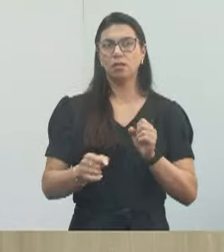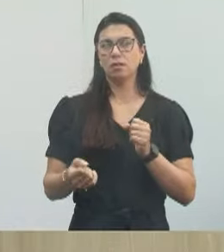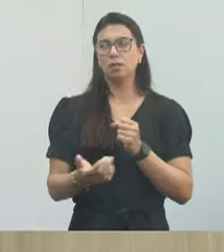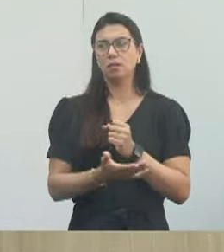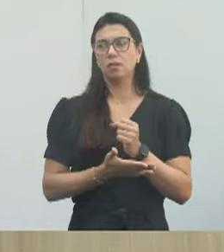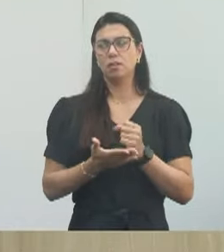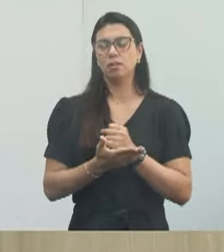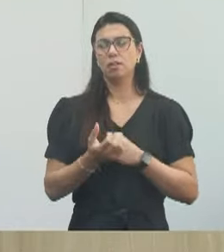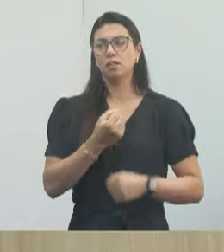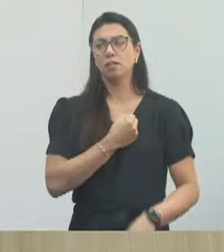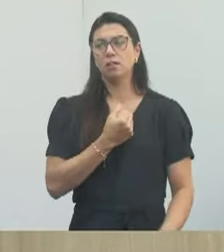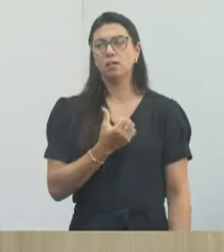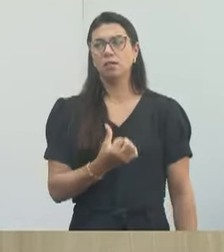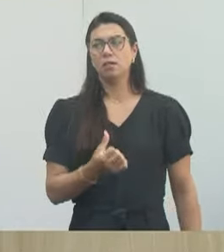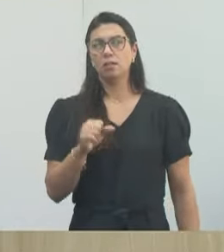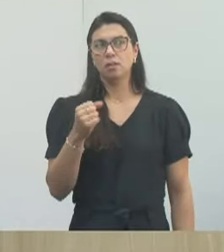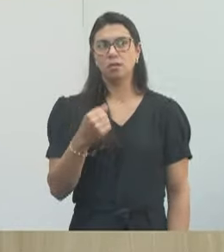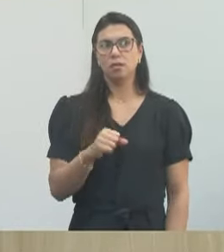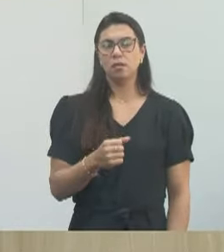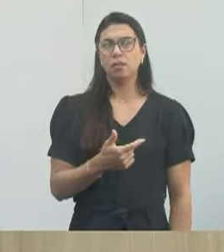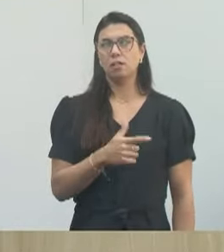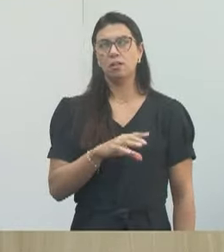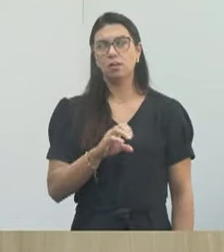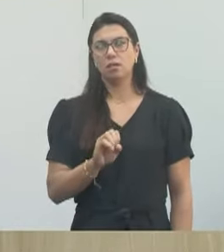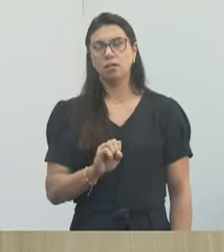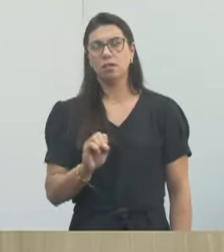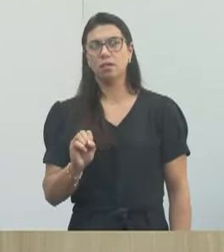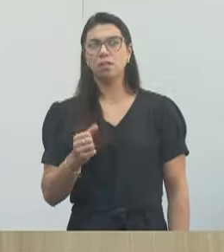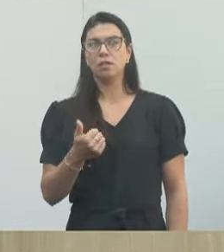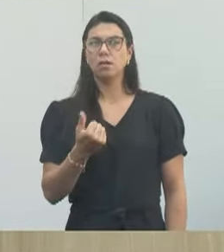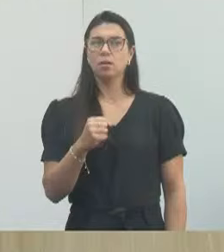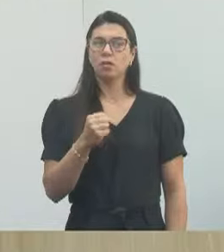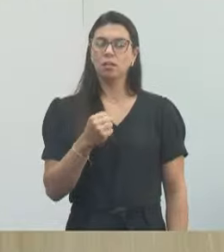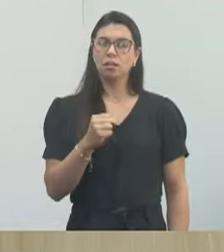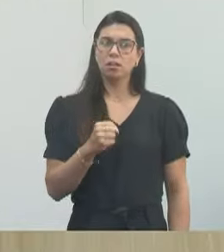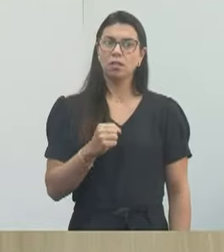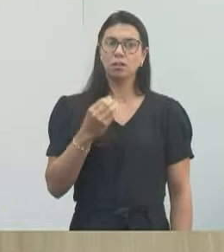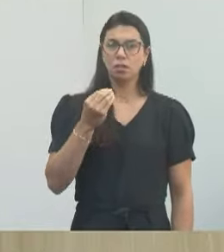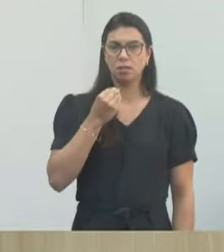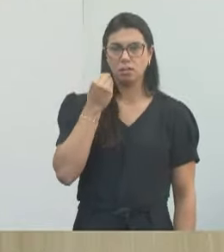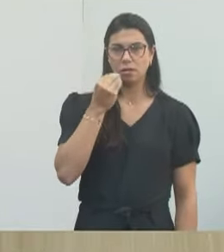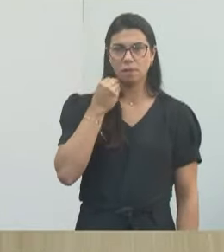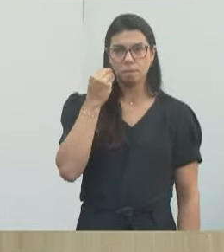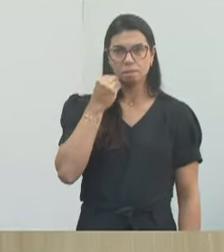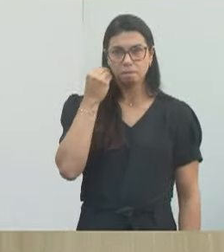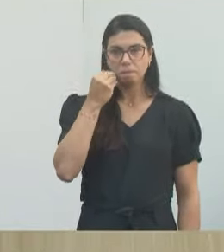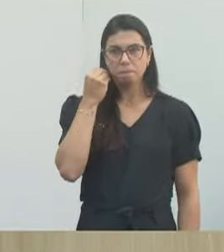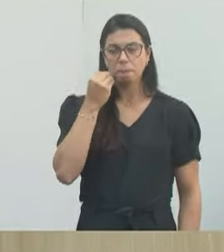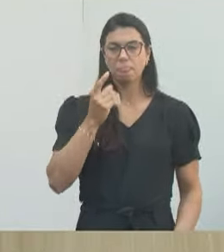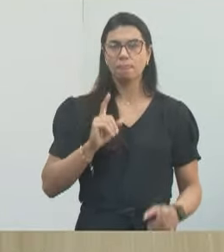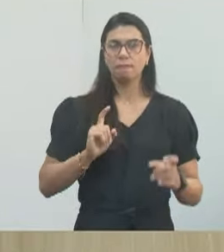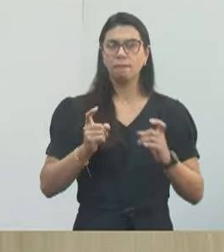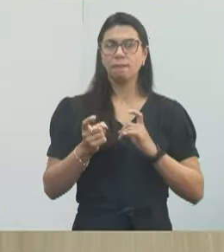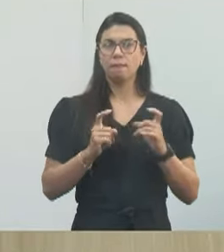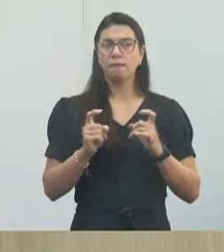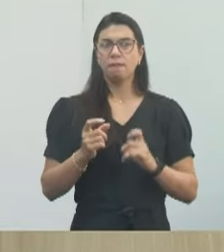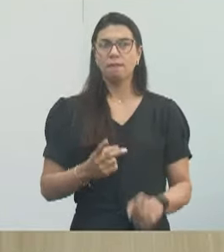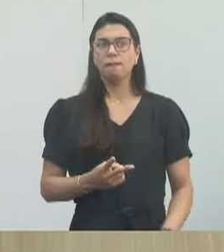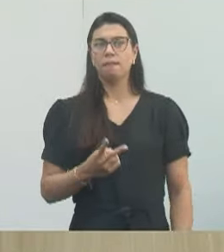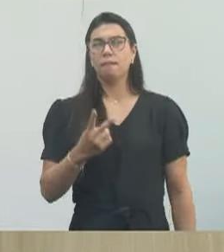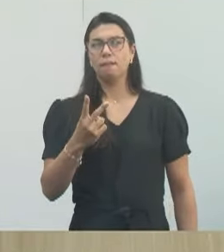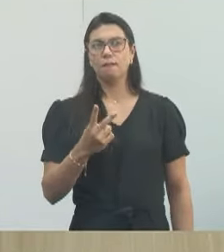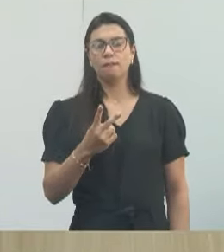68 de 2008 Mais especificamente na Sessão 2 do